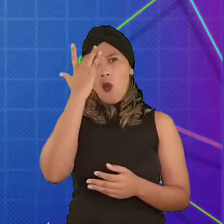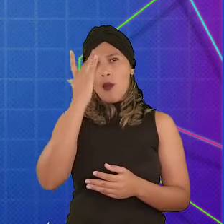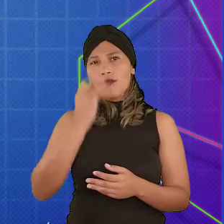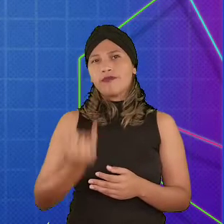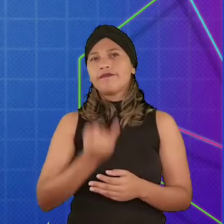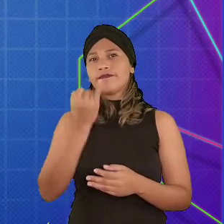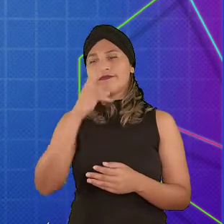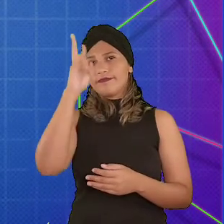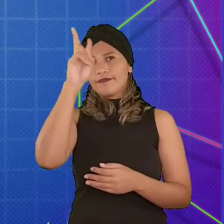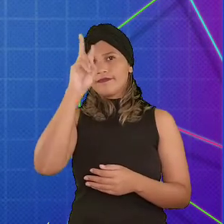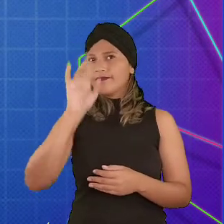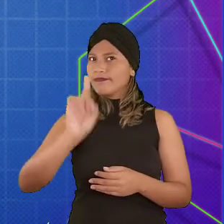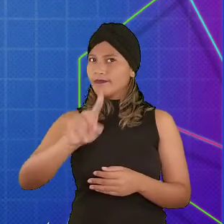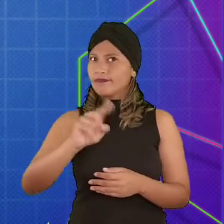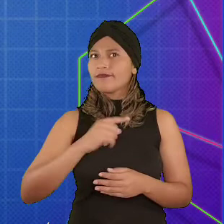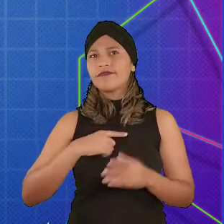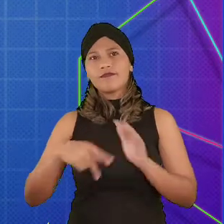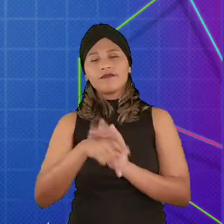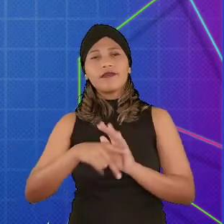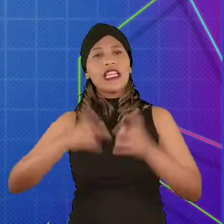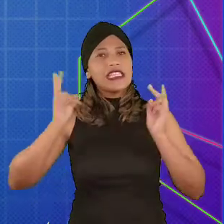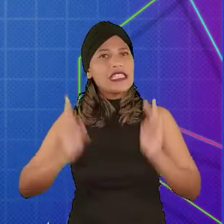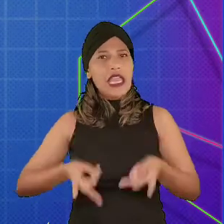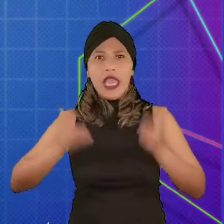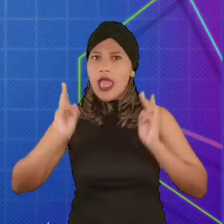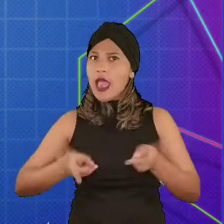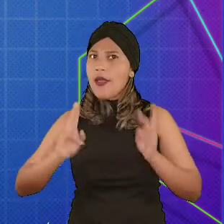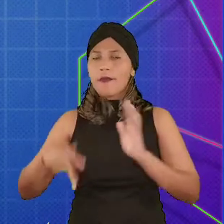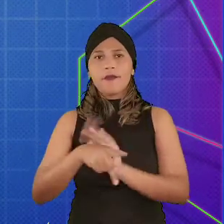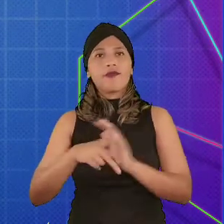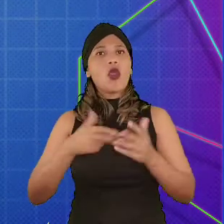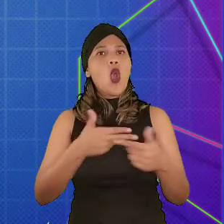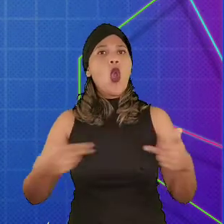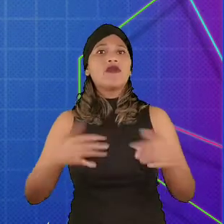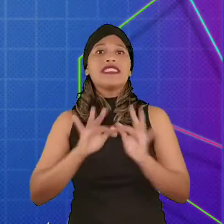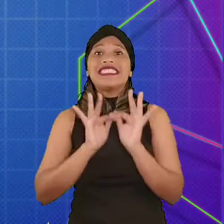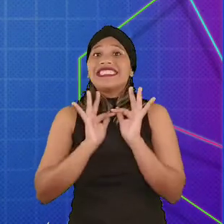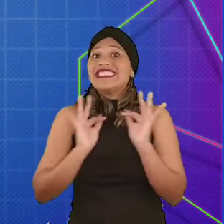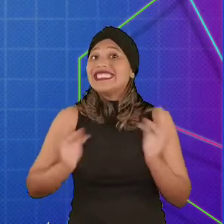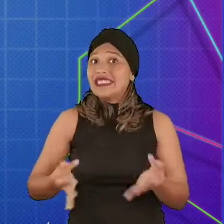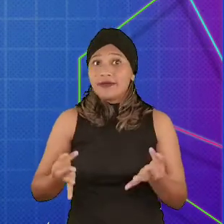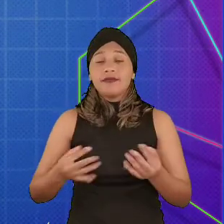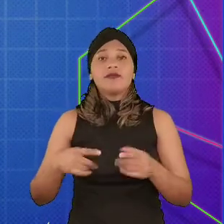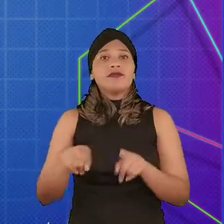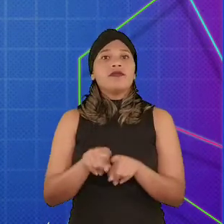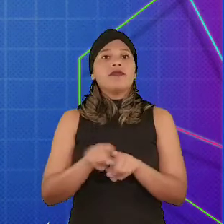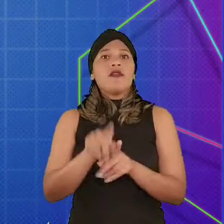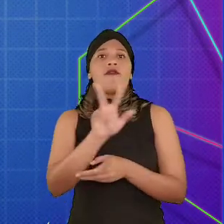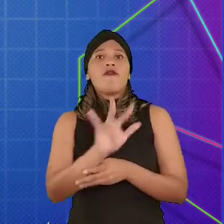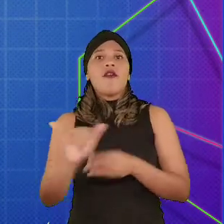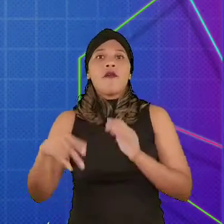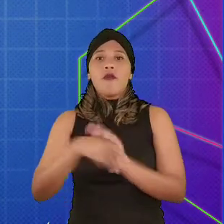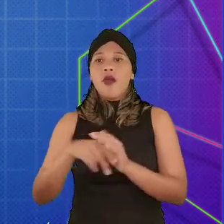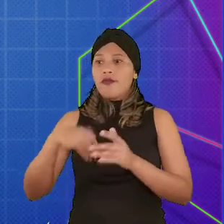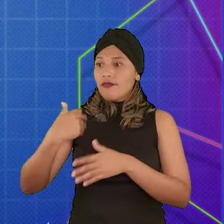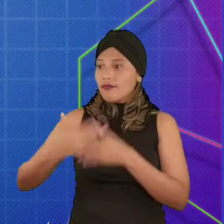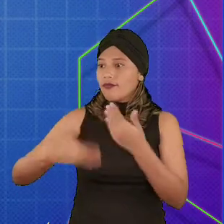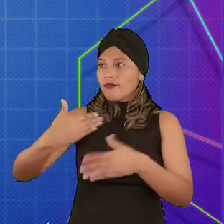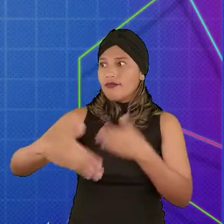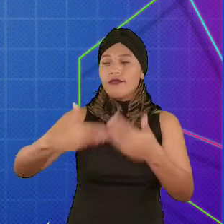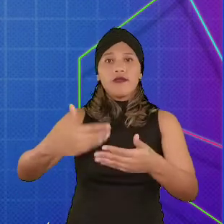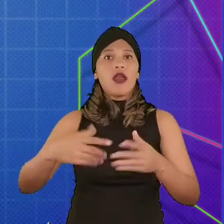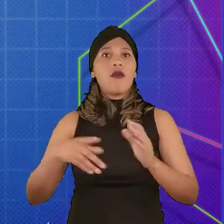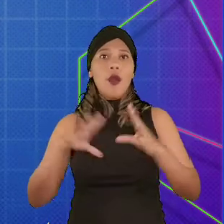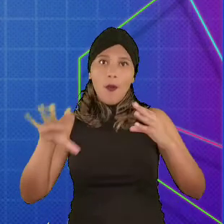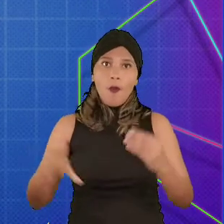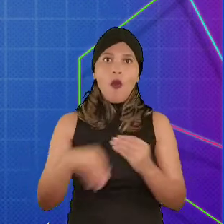andando eu acho importante lembrar pra vocês fui na programação Acho que sempre vai estar juntando coisas muito simples que vão se tornar